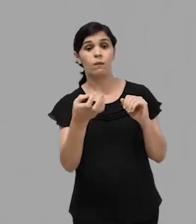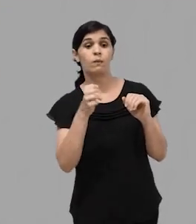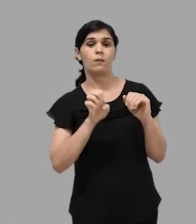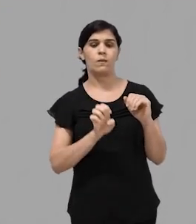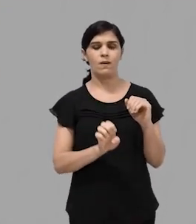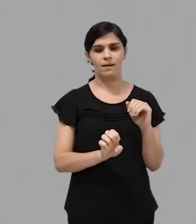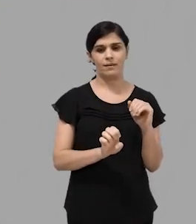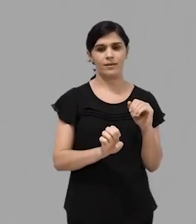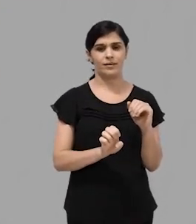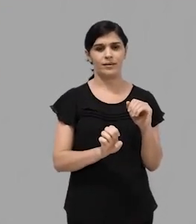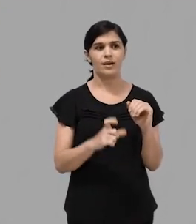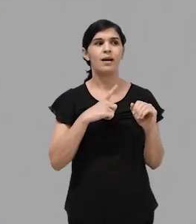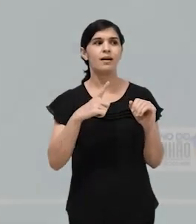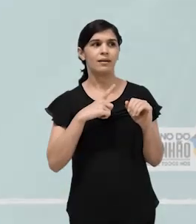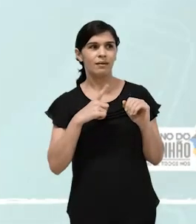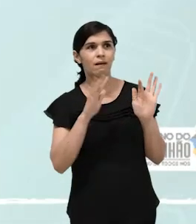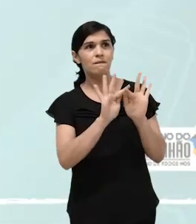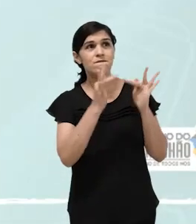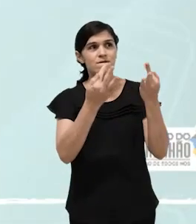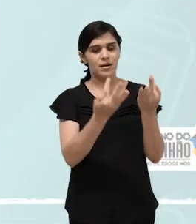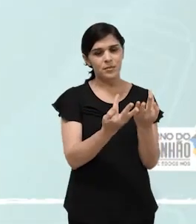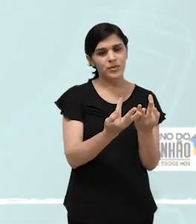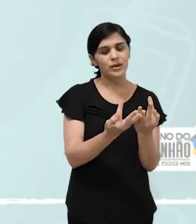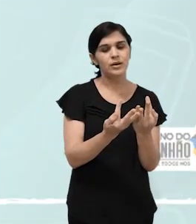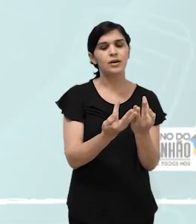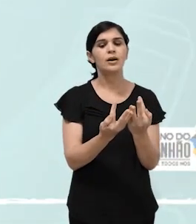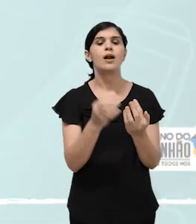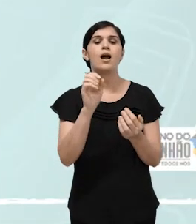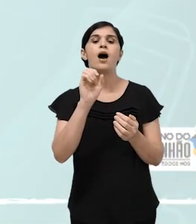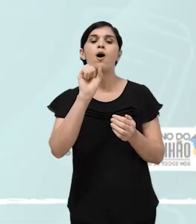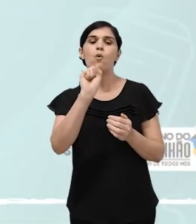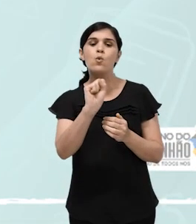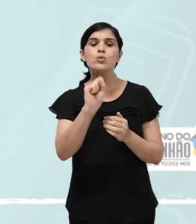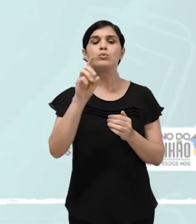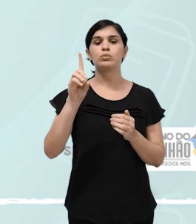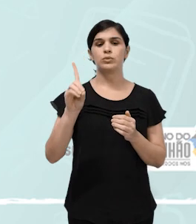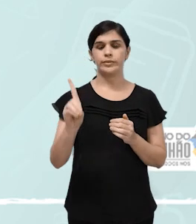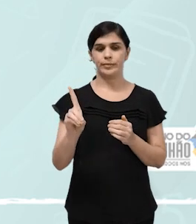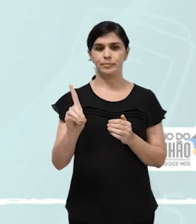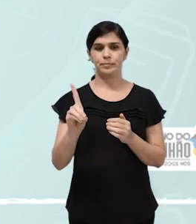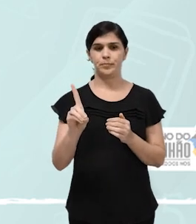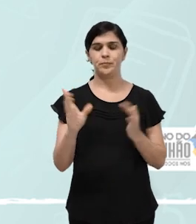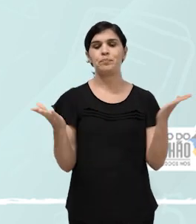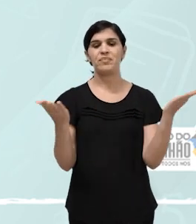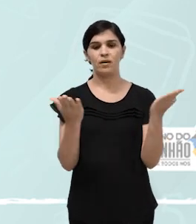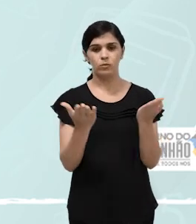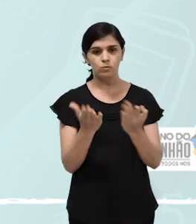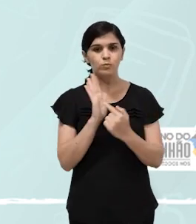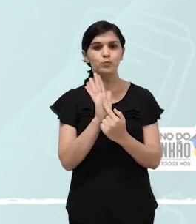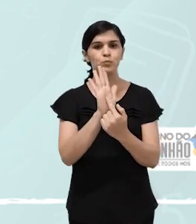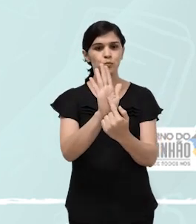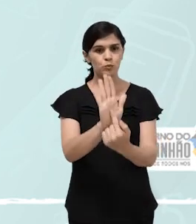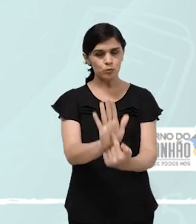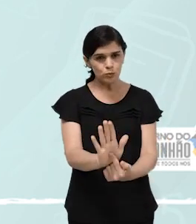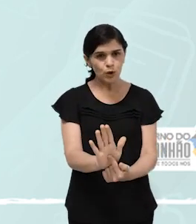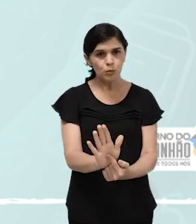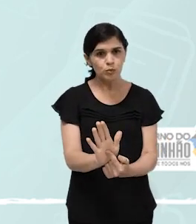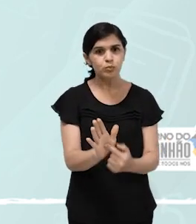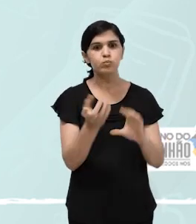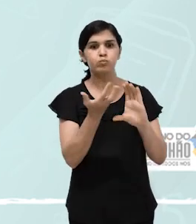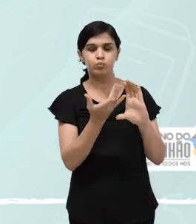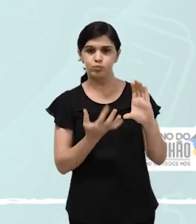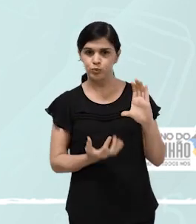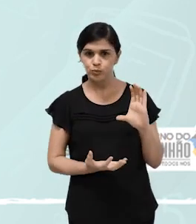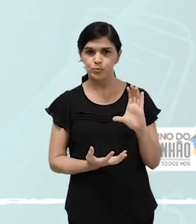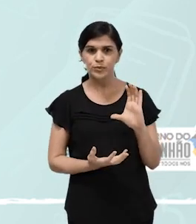até a família 8B. Tudo bem? Agora vamos partir para as propriedades periódicas. Periódicas